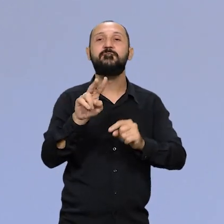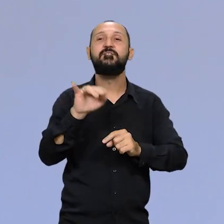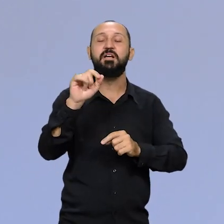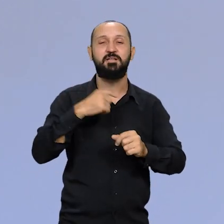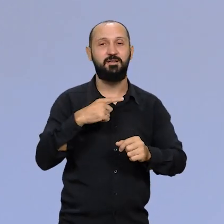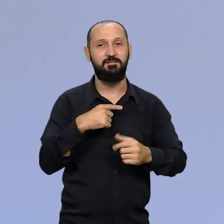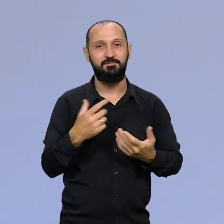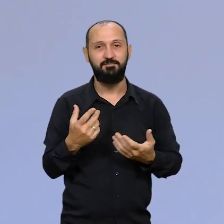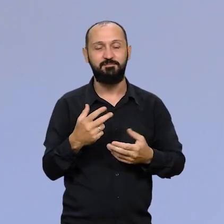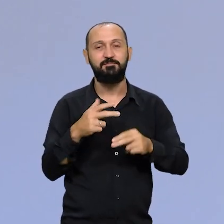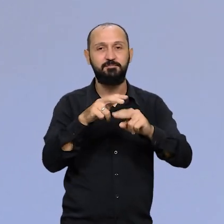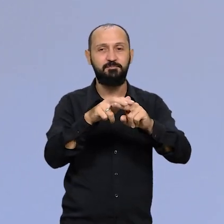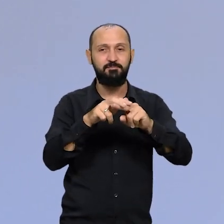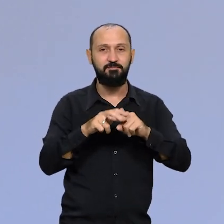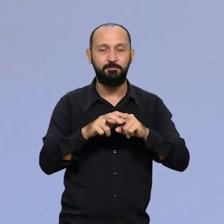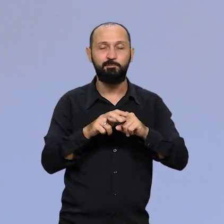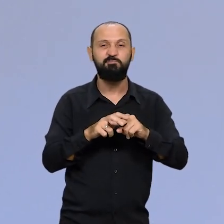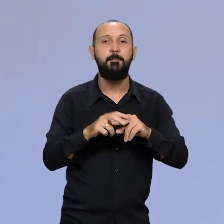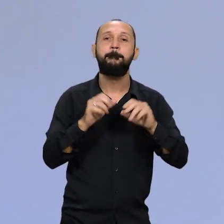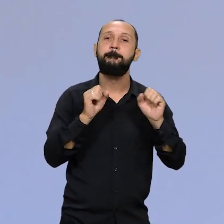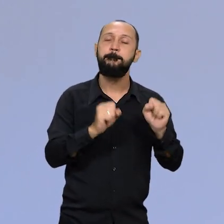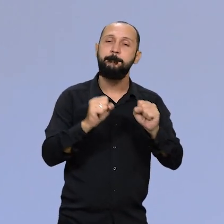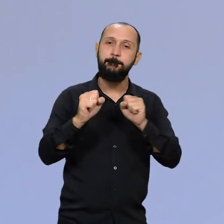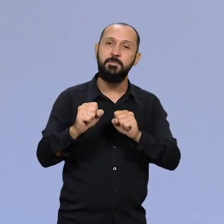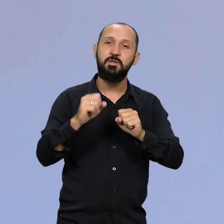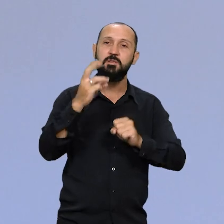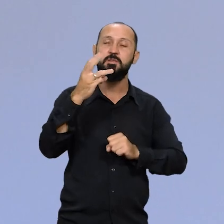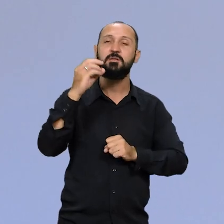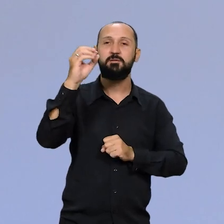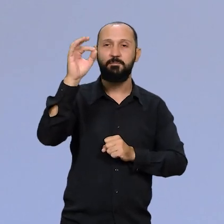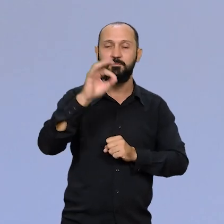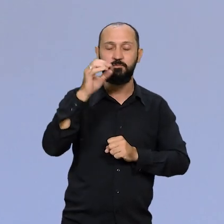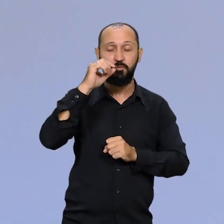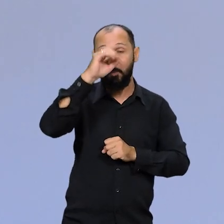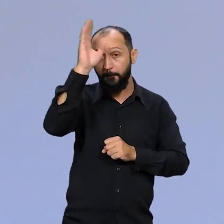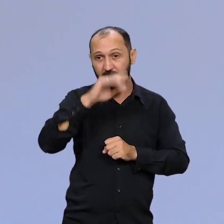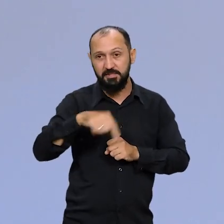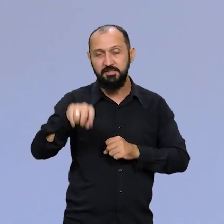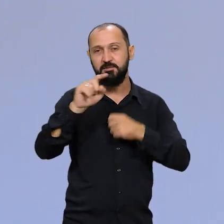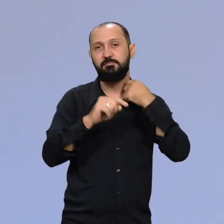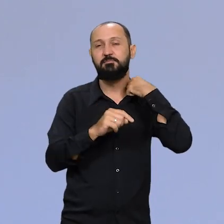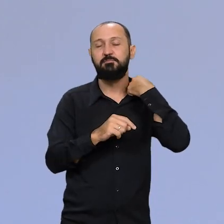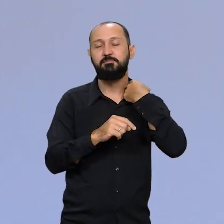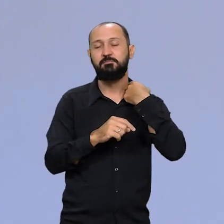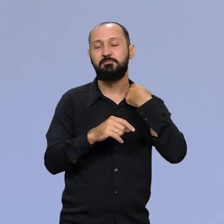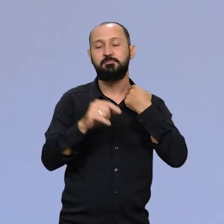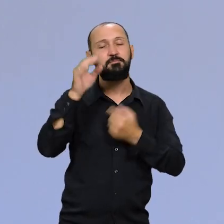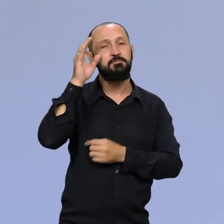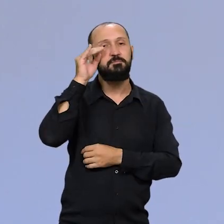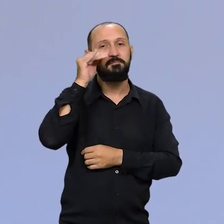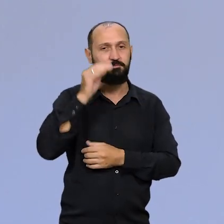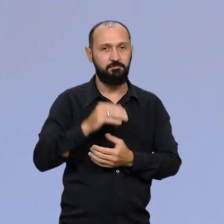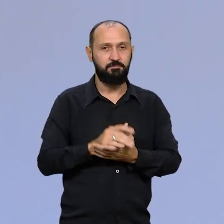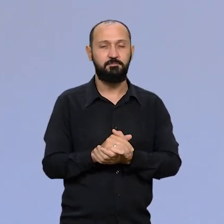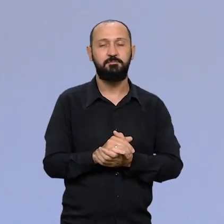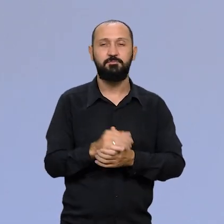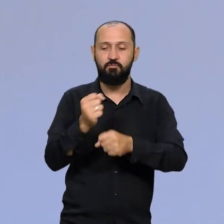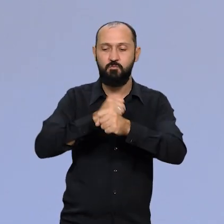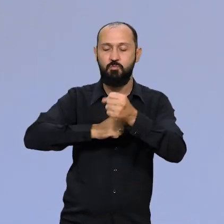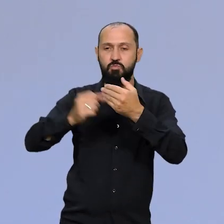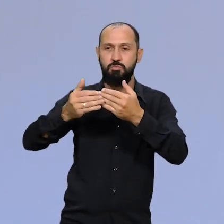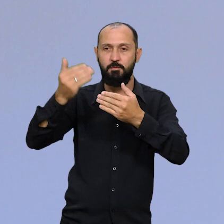deverá ser indenizado também pela terra nua. É um caminho do meio? Acredito que sim, porque o índio vai ter a terra que